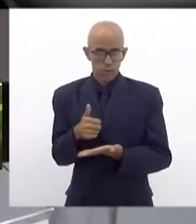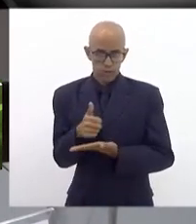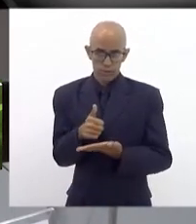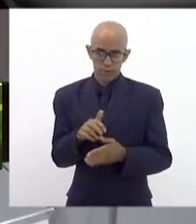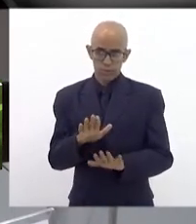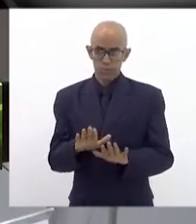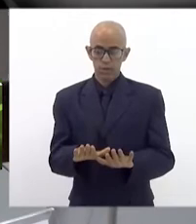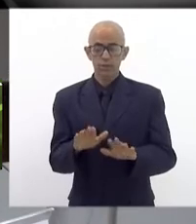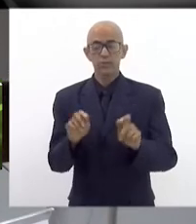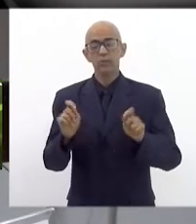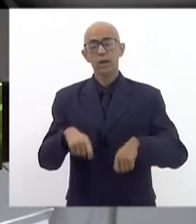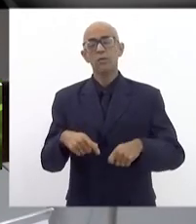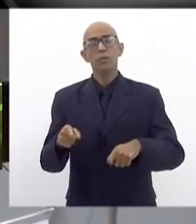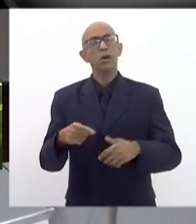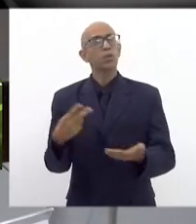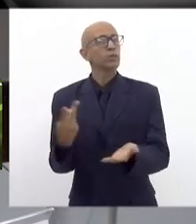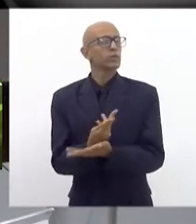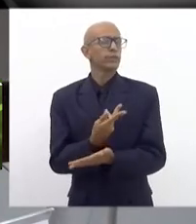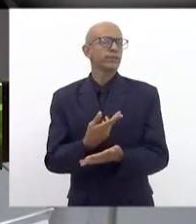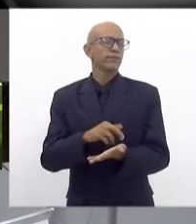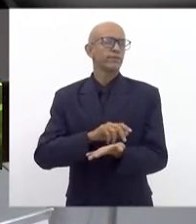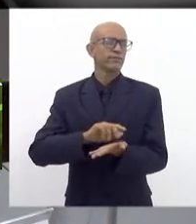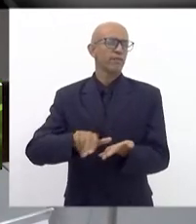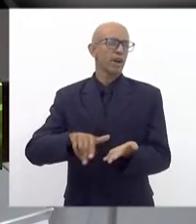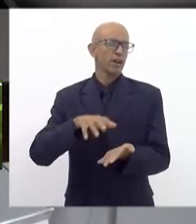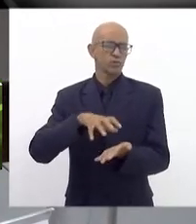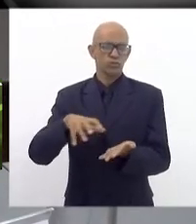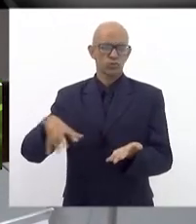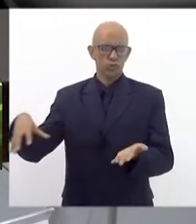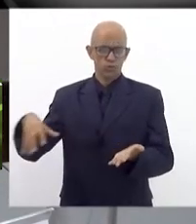elas podem ocorrer em vários lugares, mas vamos definir o que é isso, né?